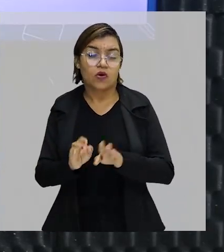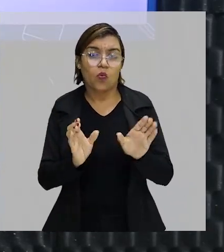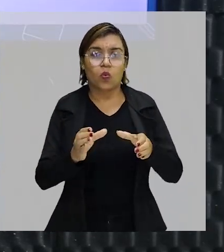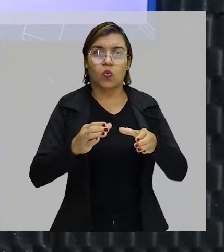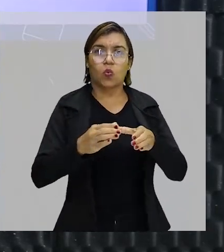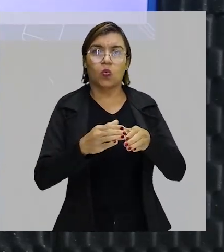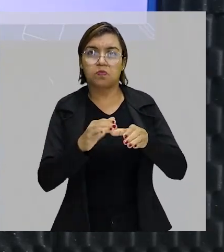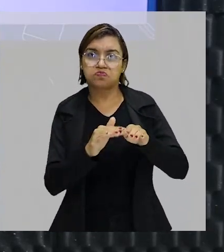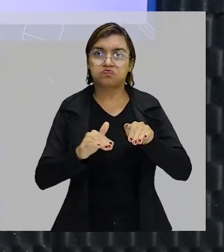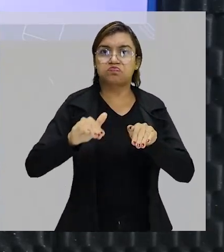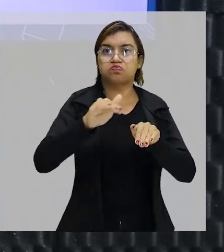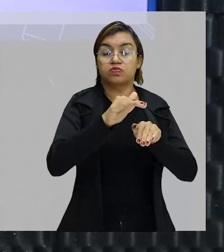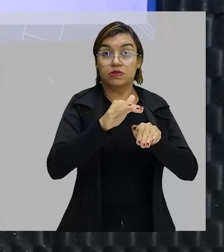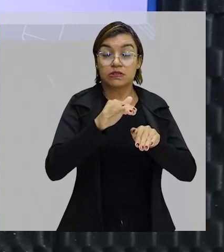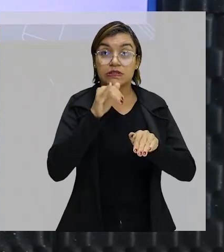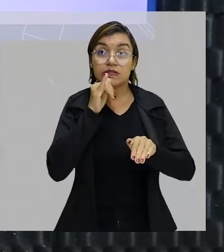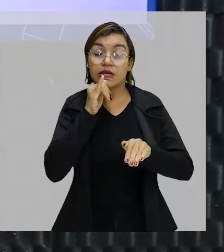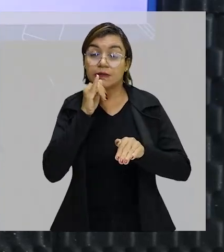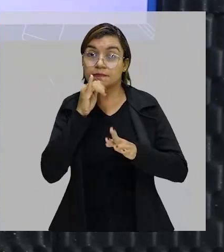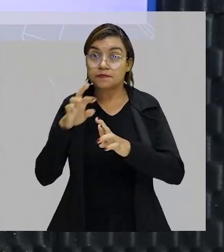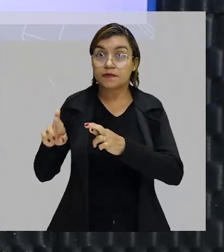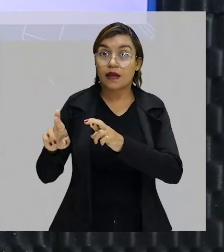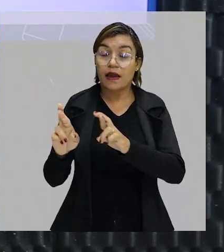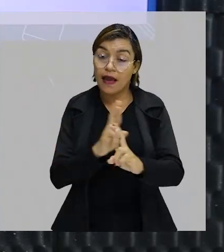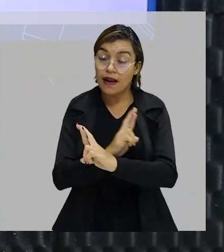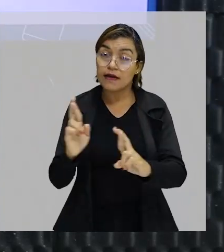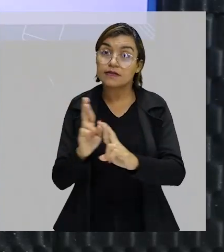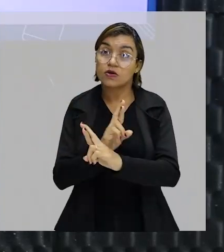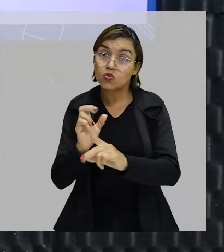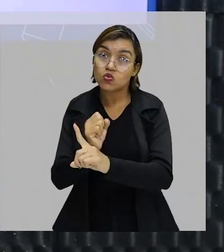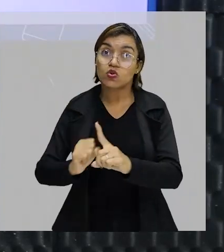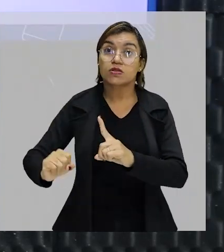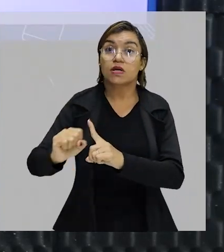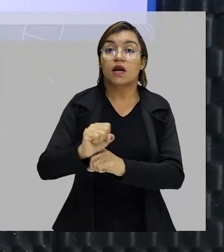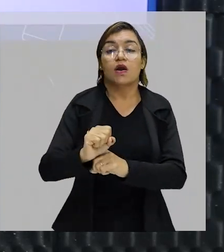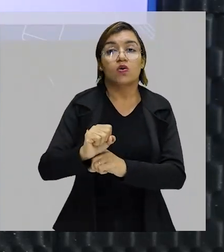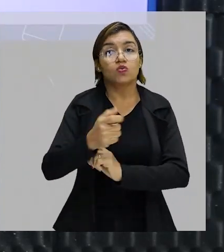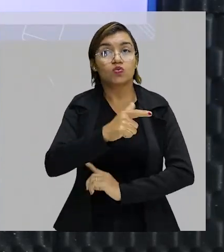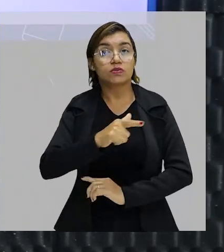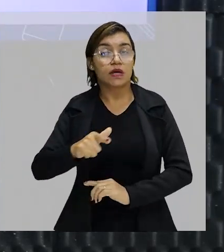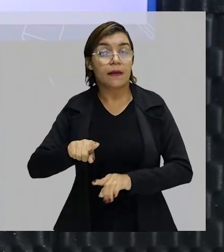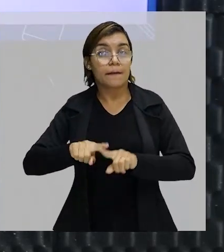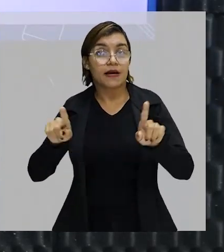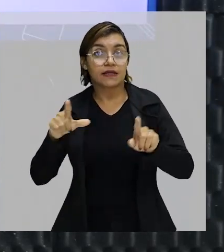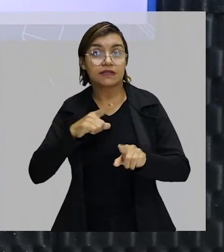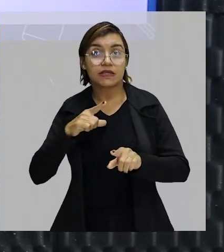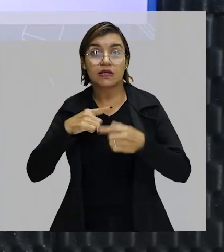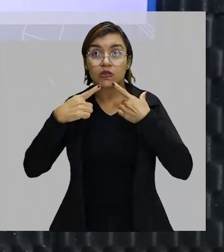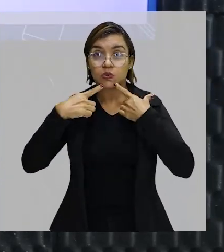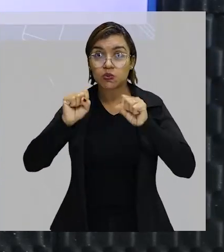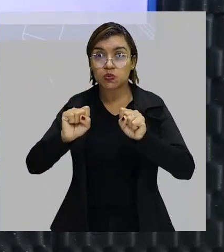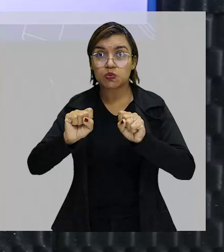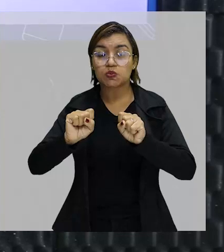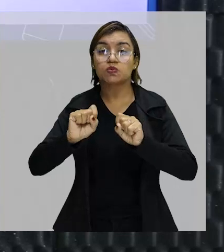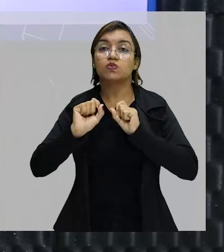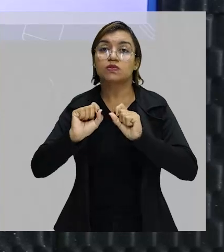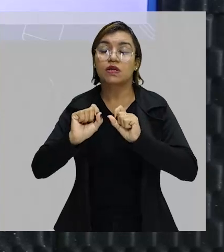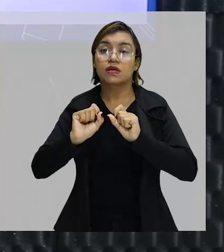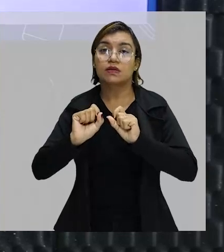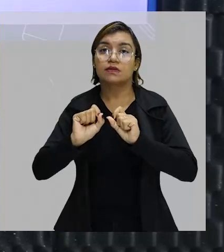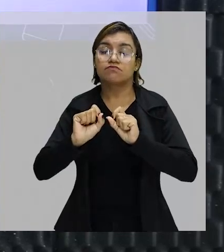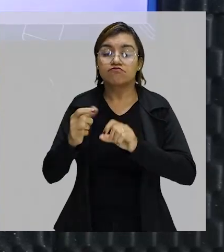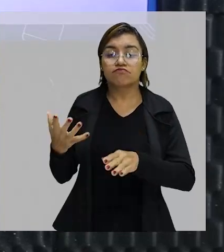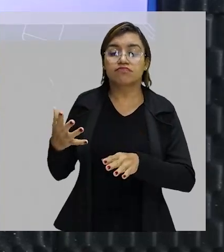entendeu? Então existe também essa relação que é social ao mesmo tempo, mas que tem o caráter linguístico da coisa também